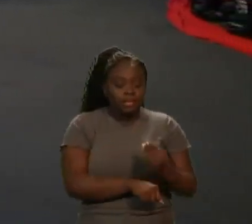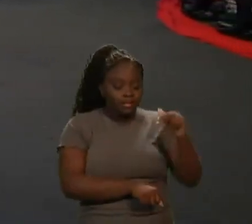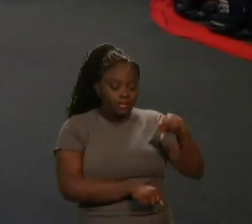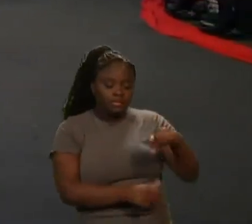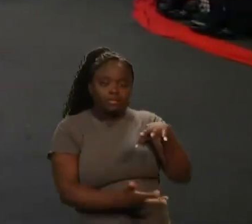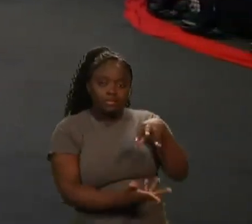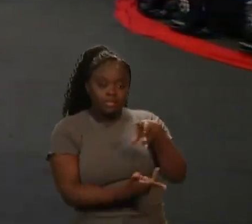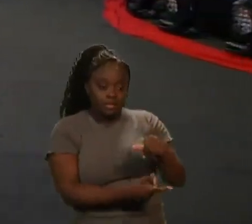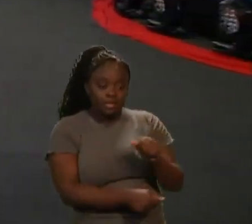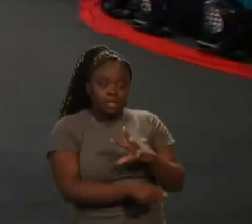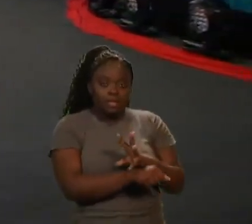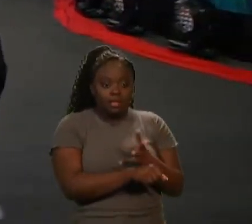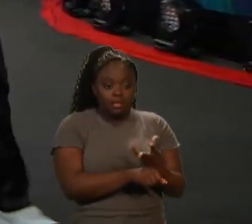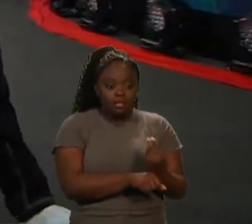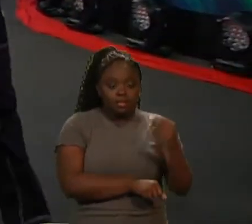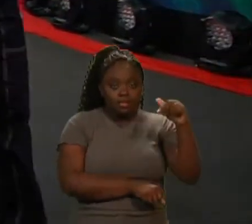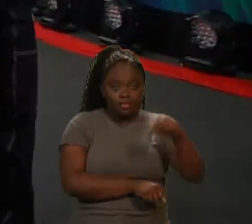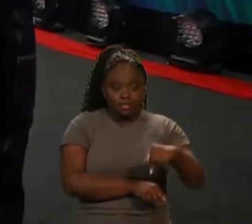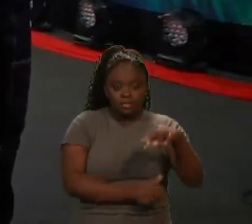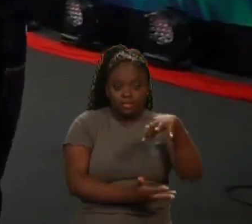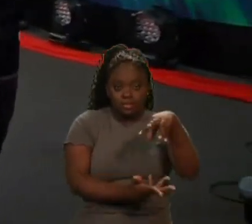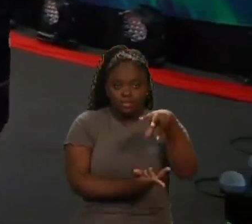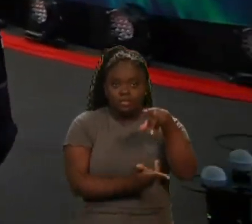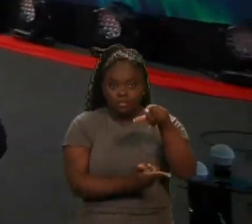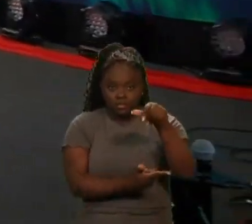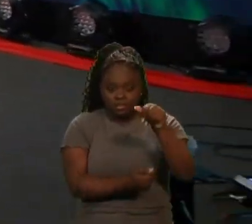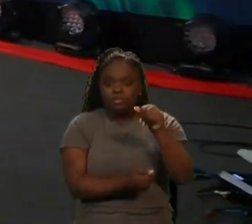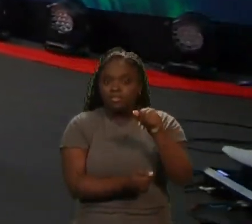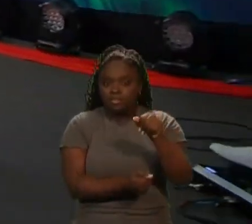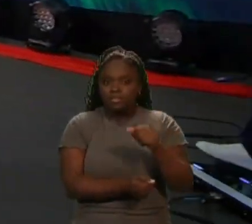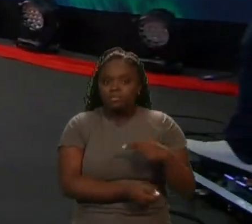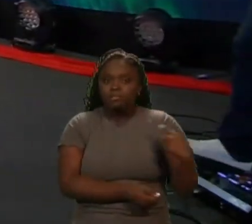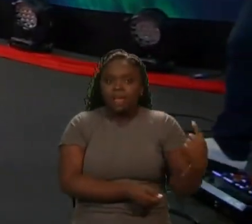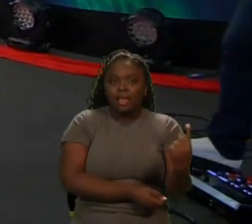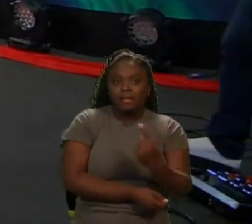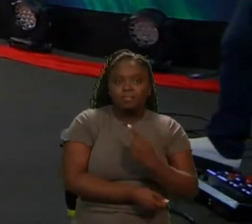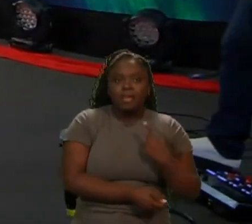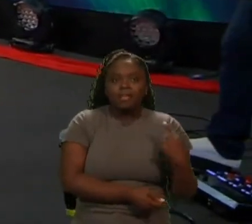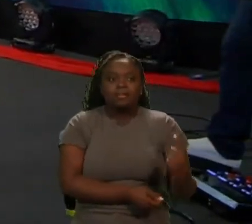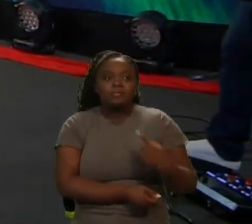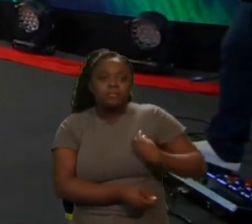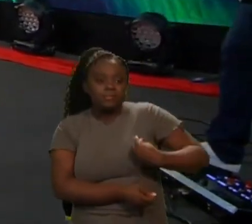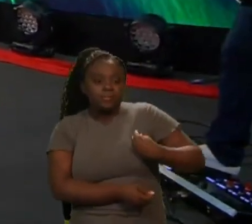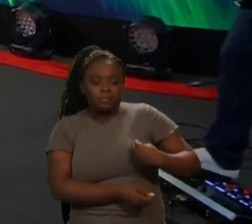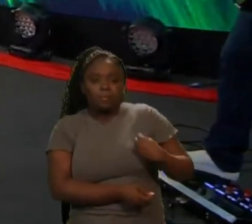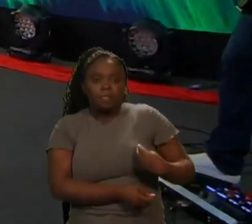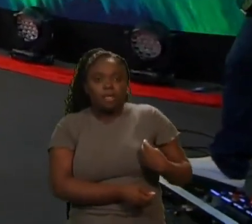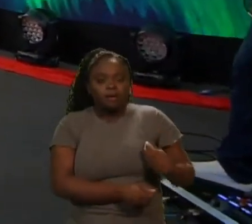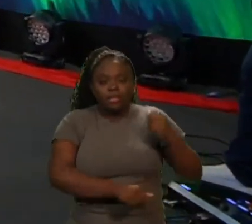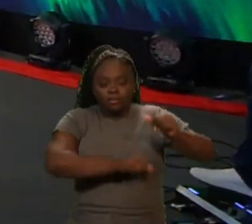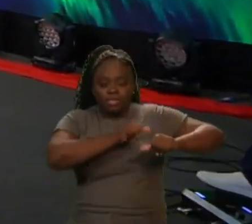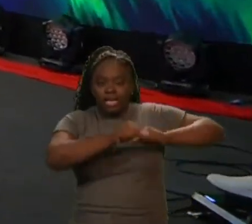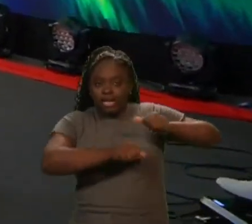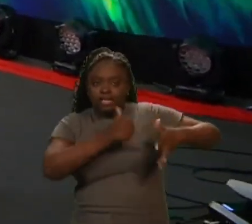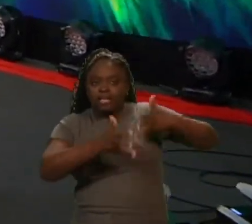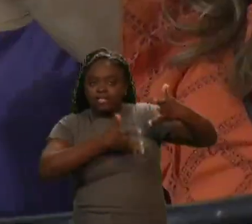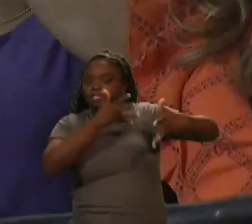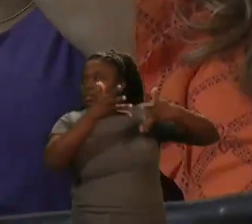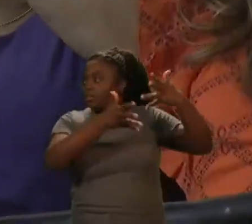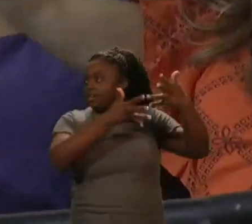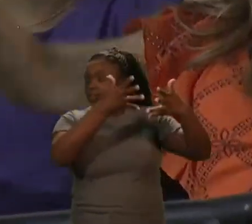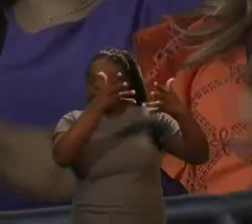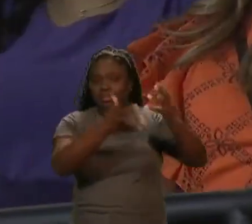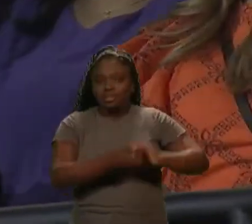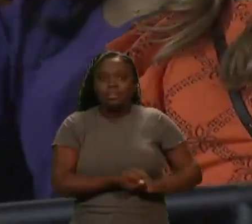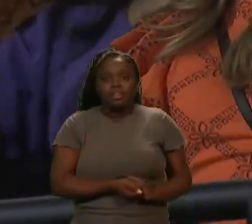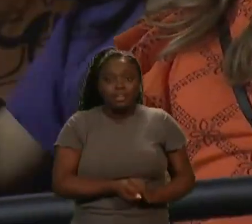E enquanto a igreja estiver na terra, nós estamos vivendo o avivamento. Mas